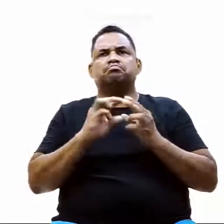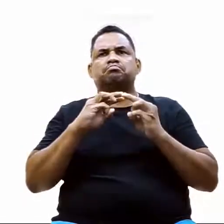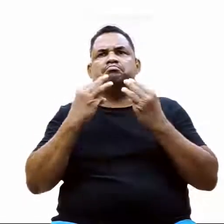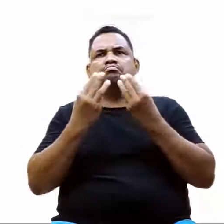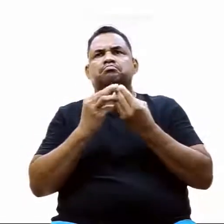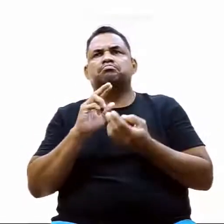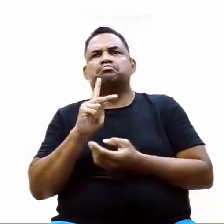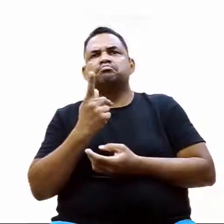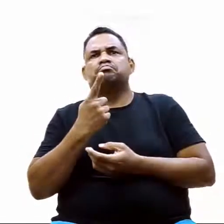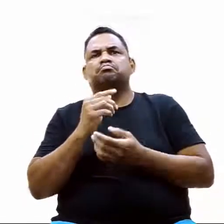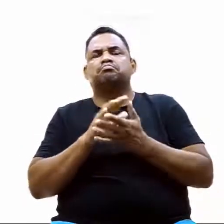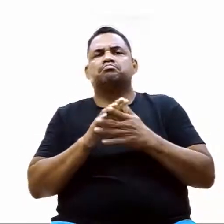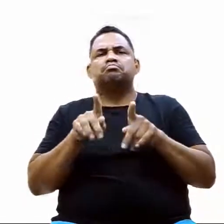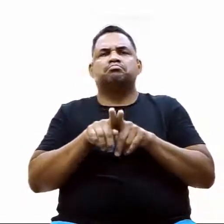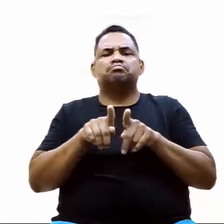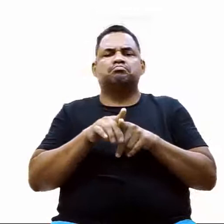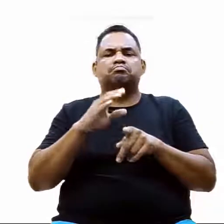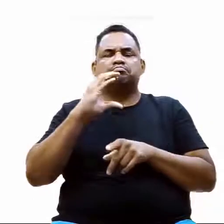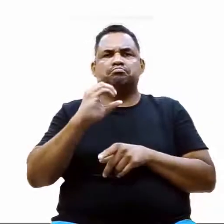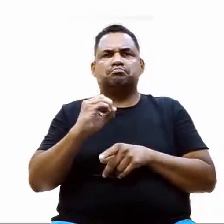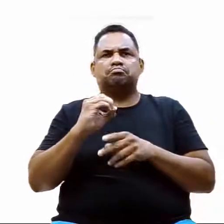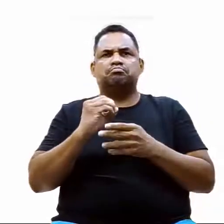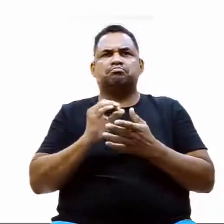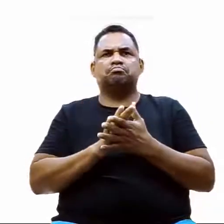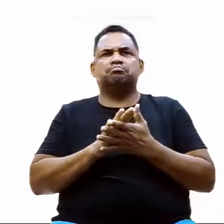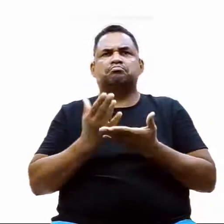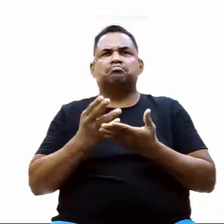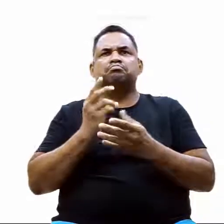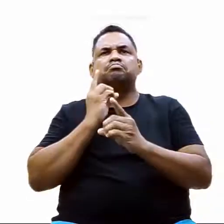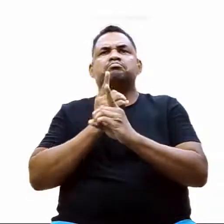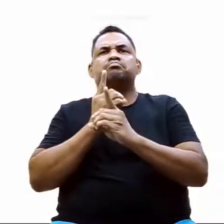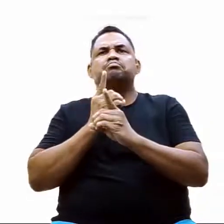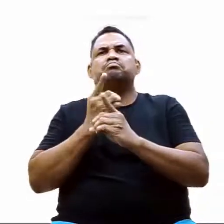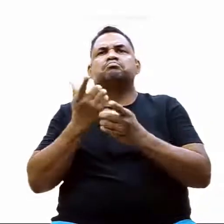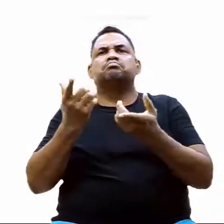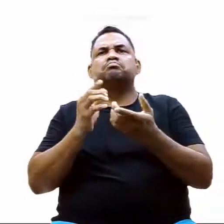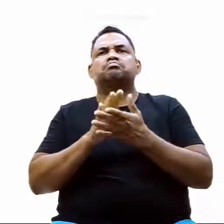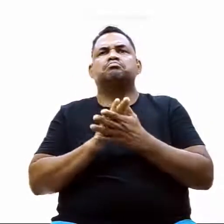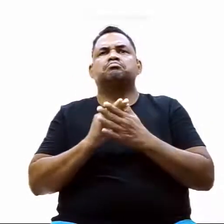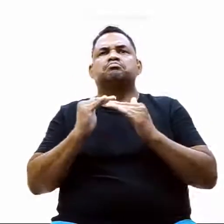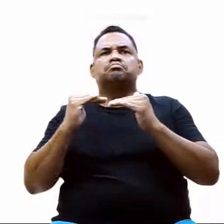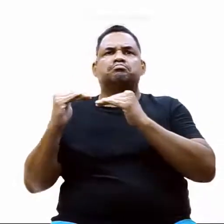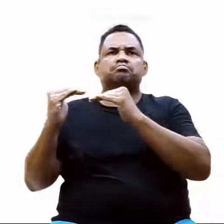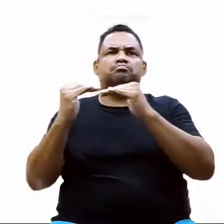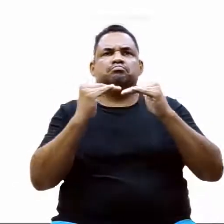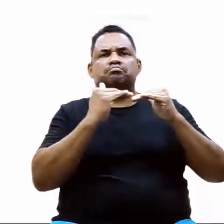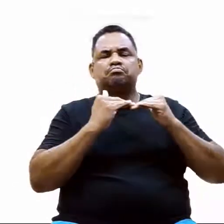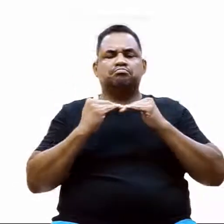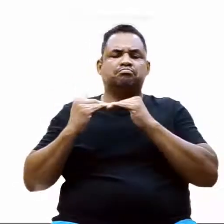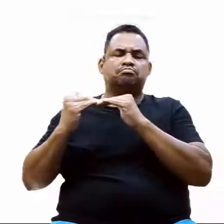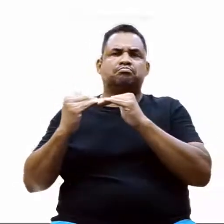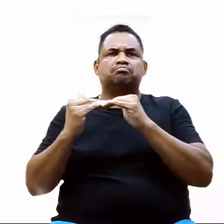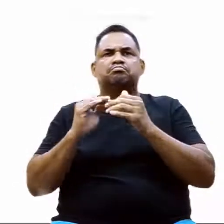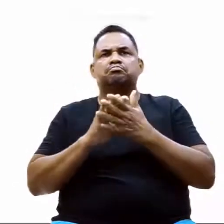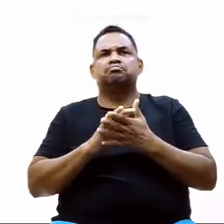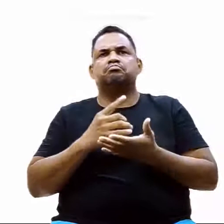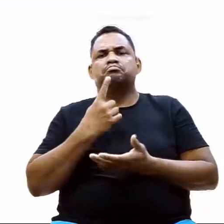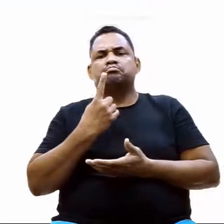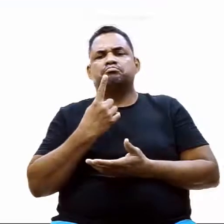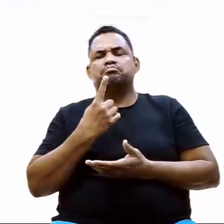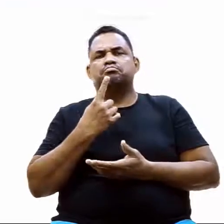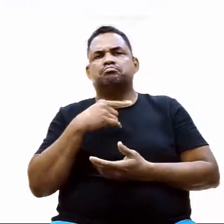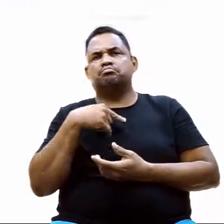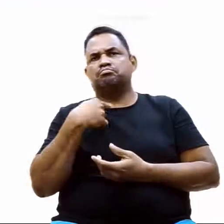de hidrogênio e oxigênio obtidas encontram sempre numa mesma proporção, ou seja, numa